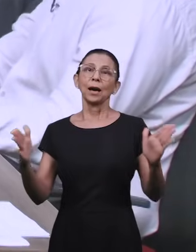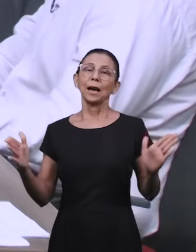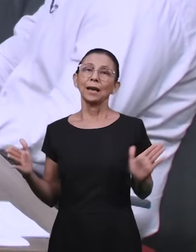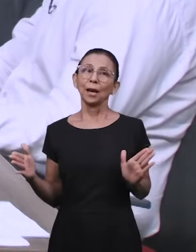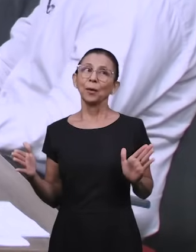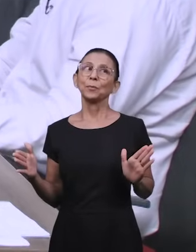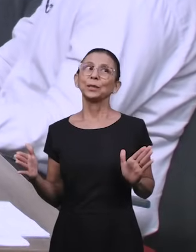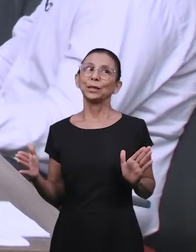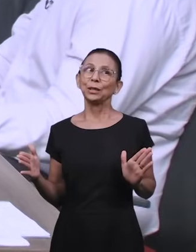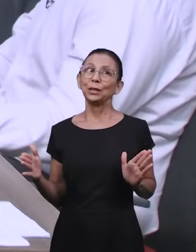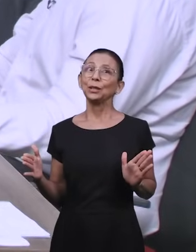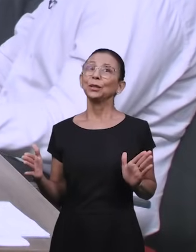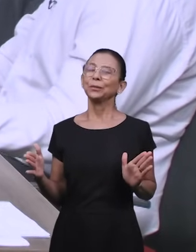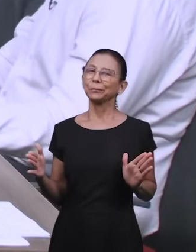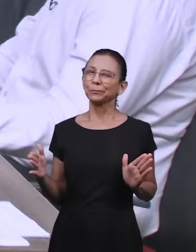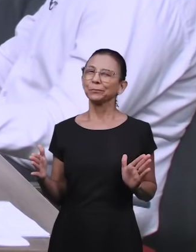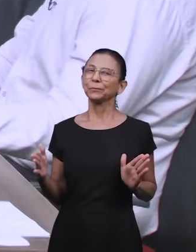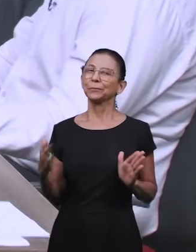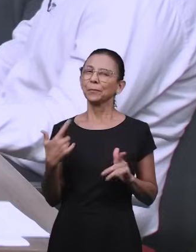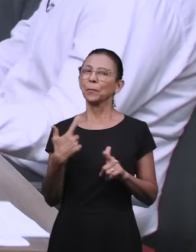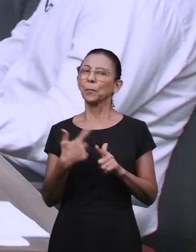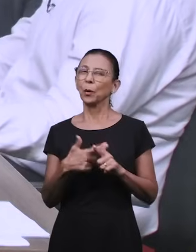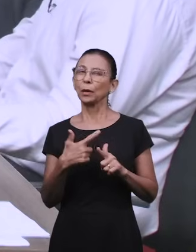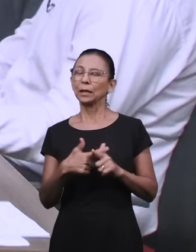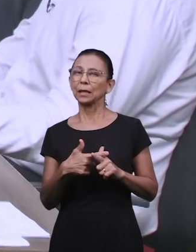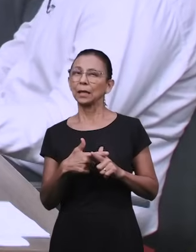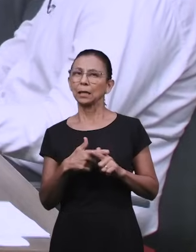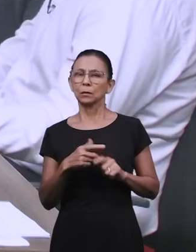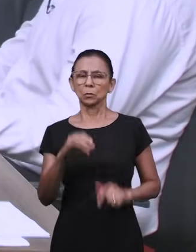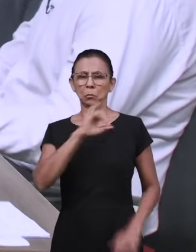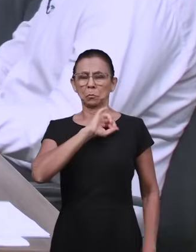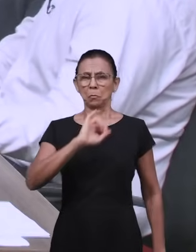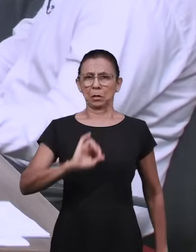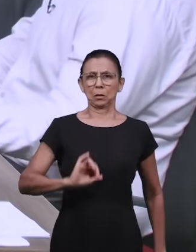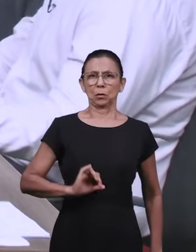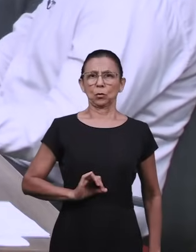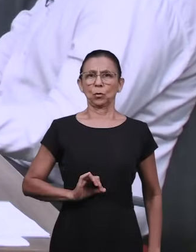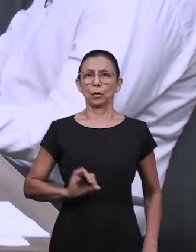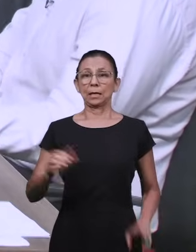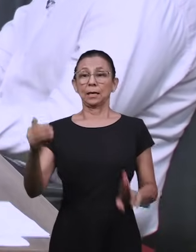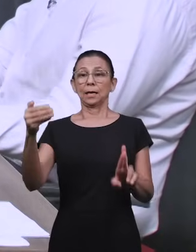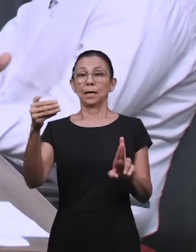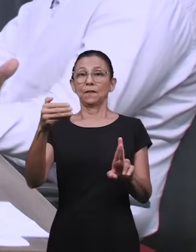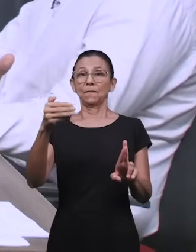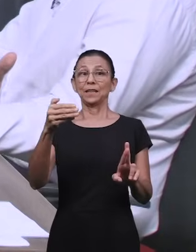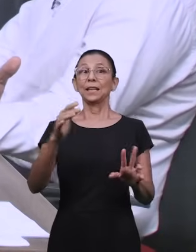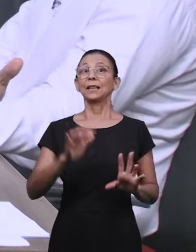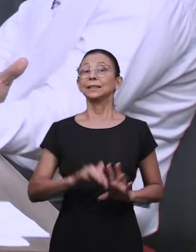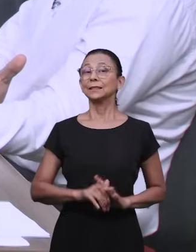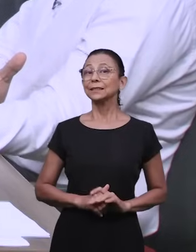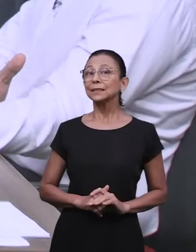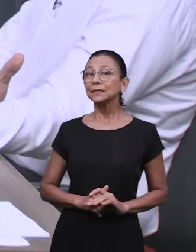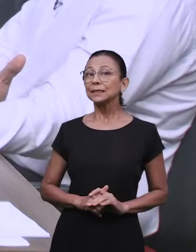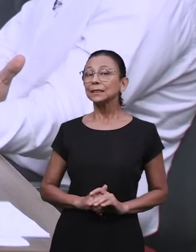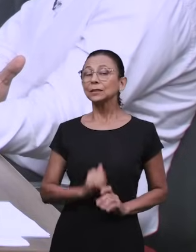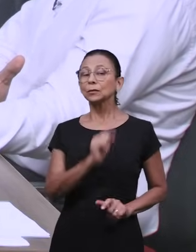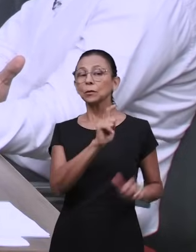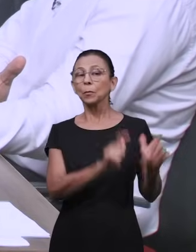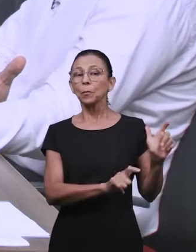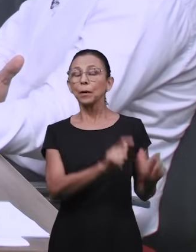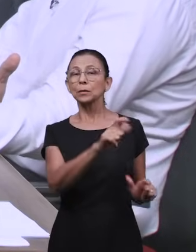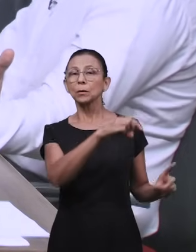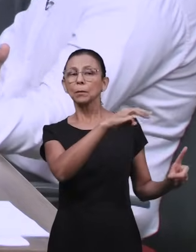uma referência para a população, para a sociedade daquela época, as pessoas que eram